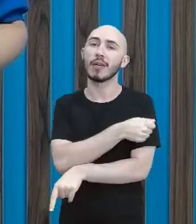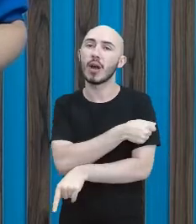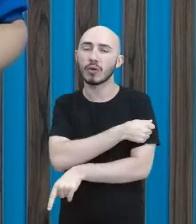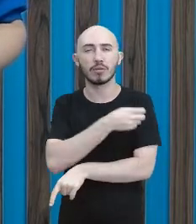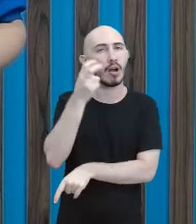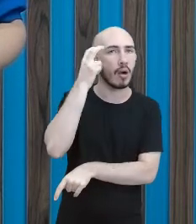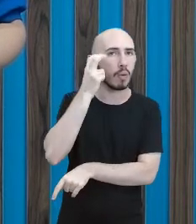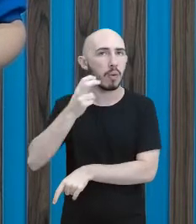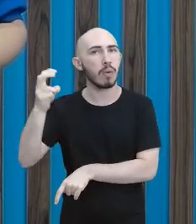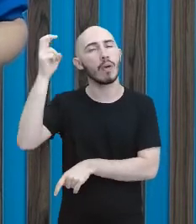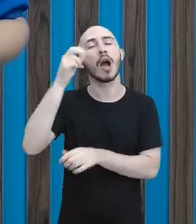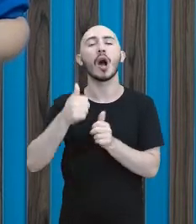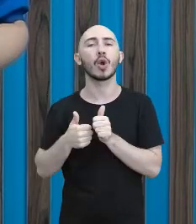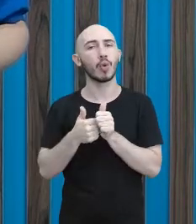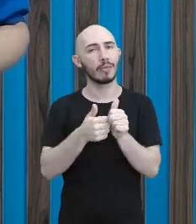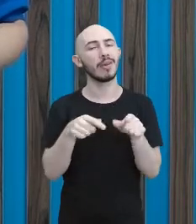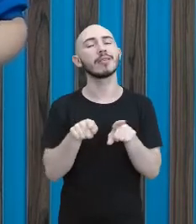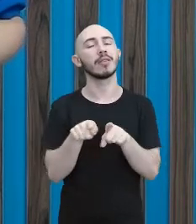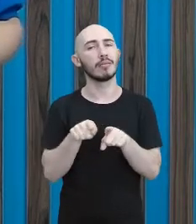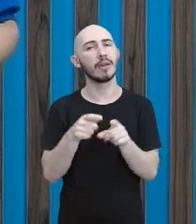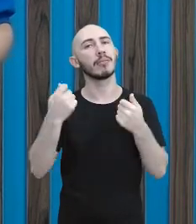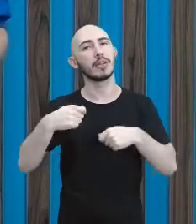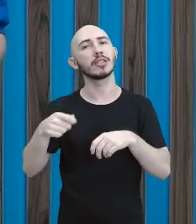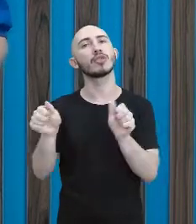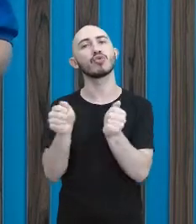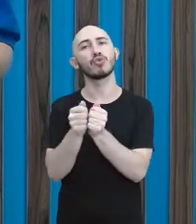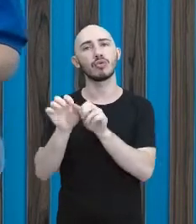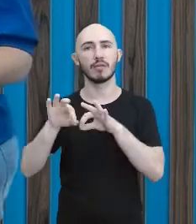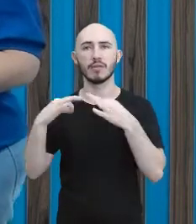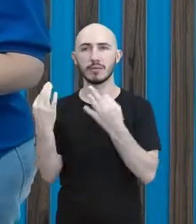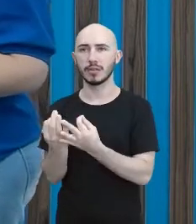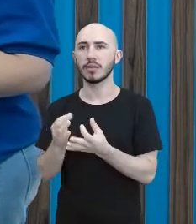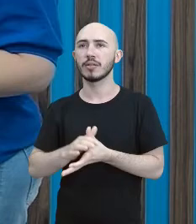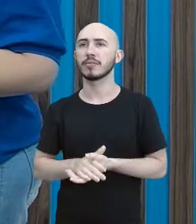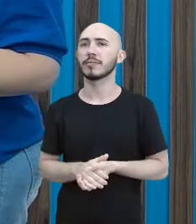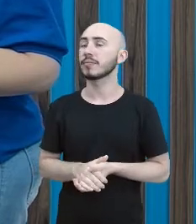ele seja acompanhado, ele e sua família.